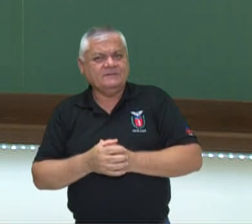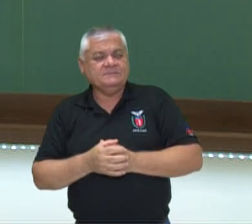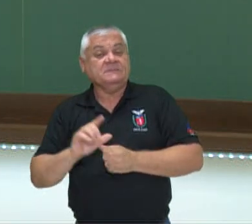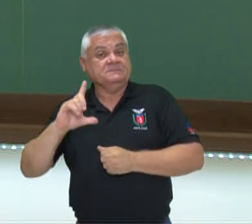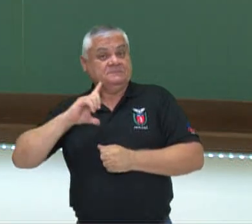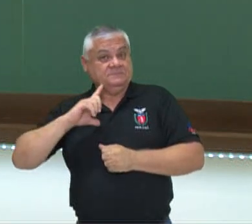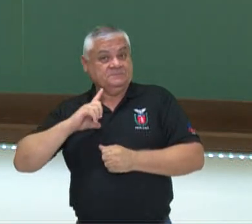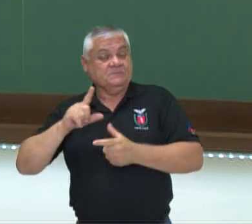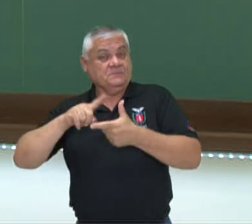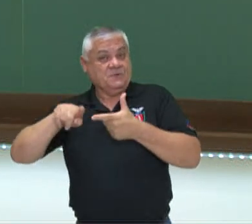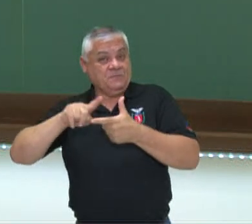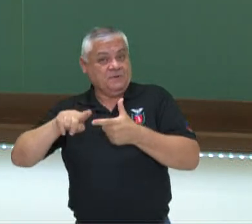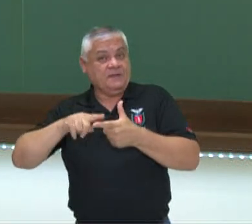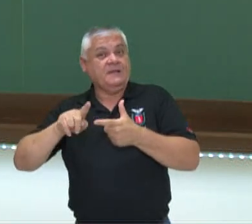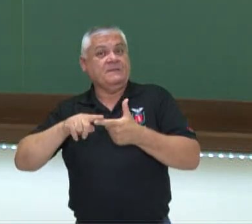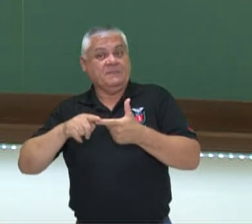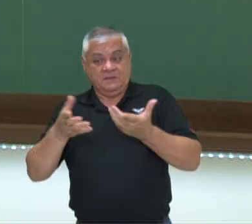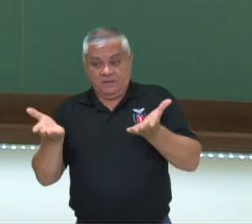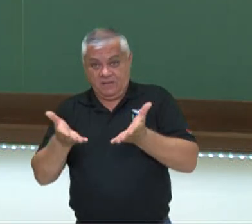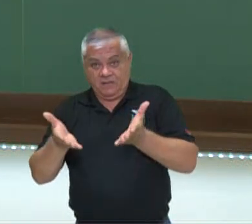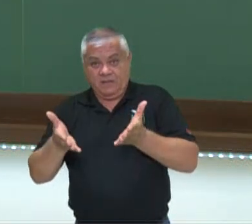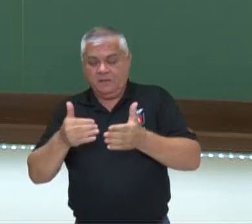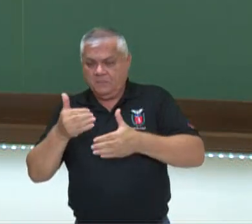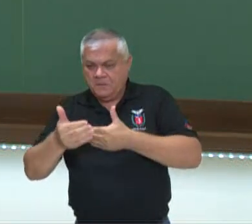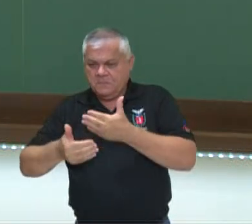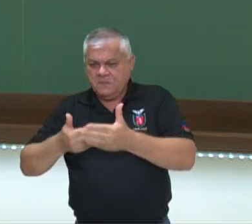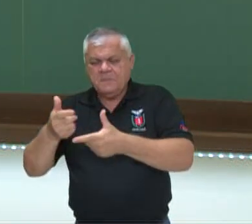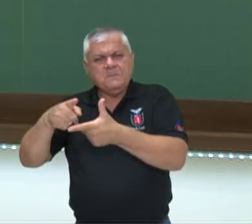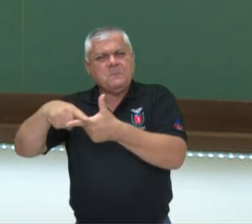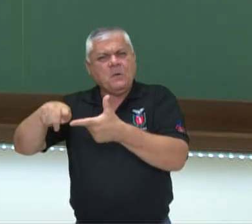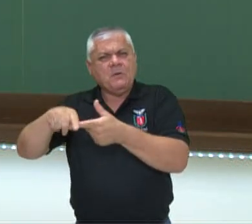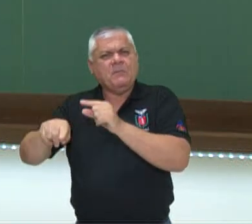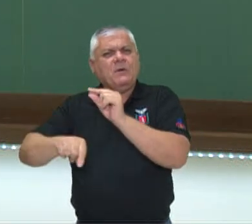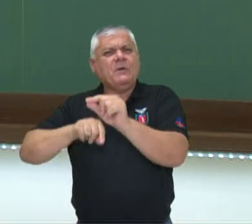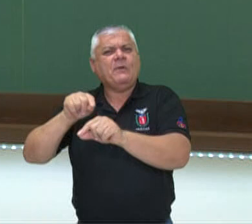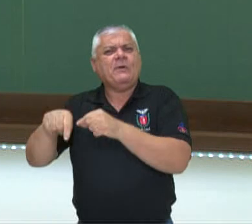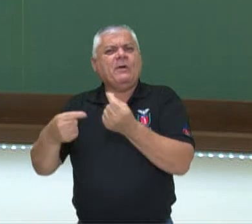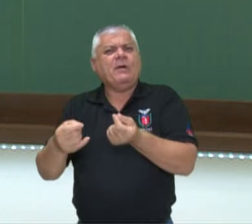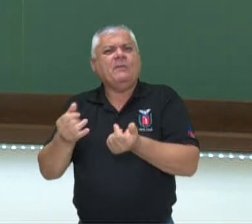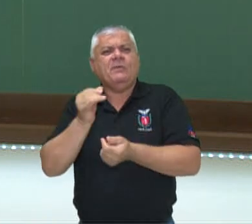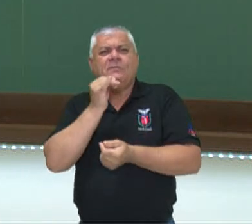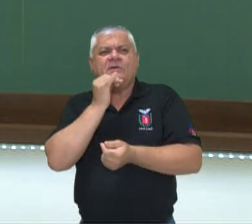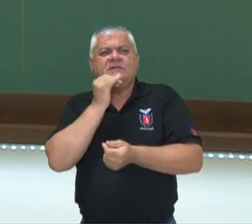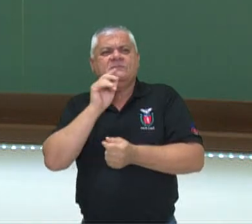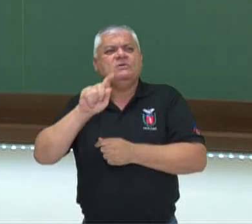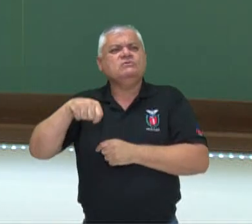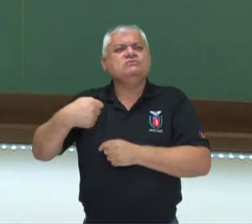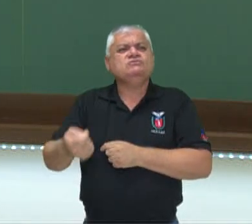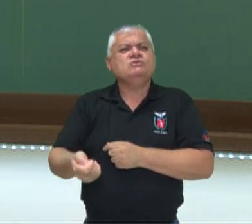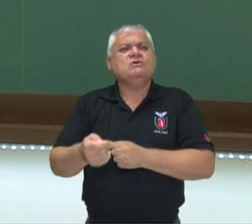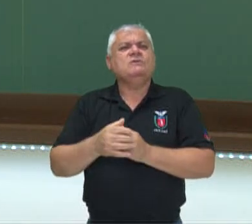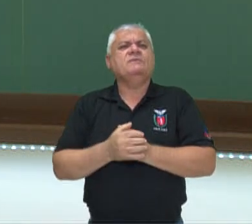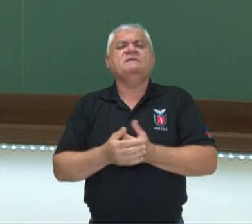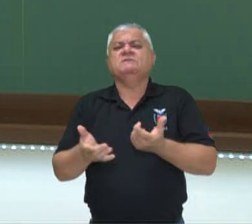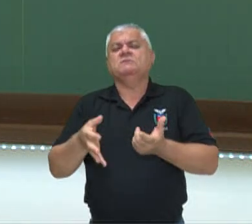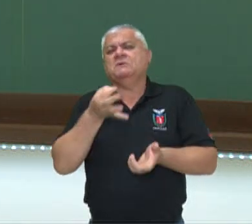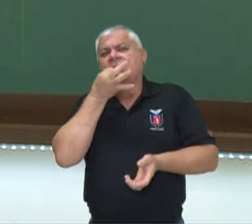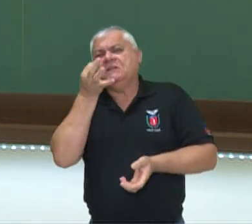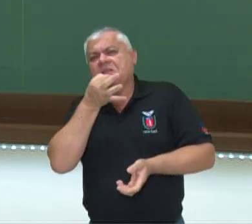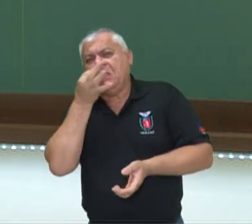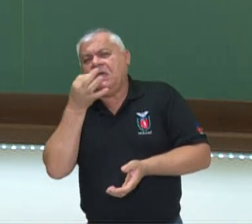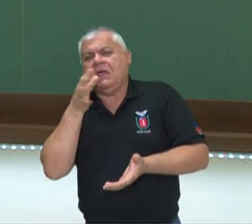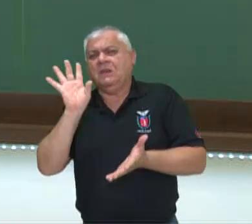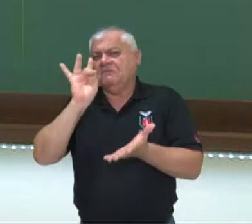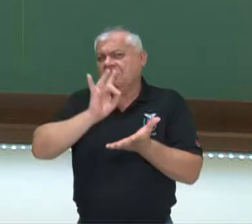enfrentou, né, esse período moderno se enfrentou aí um problema naquele pressuposto, nos pressupostos, nos critérios